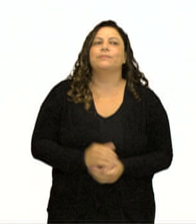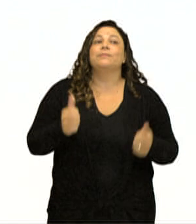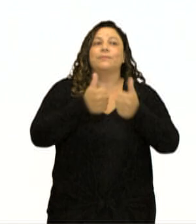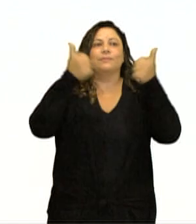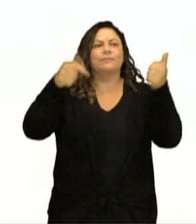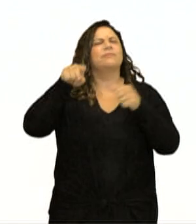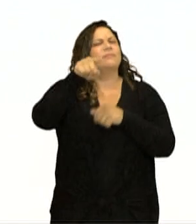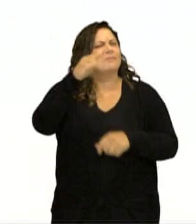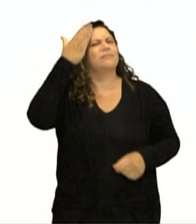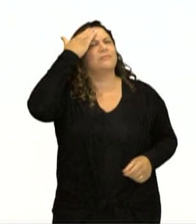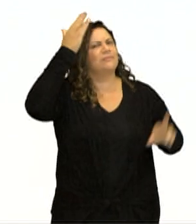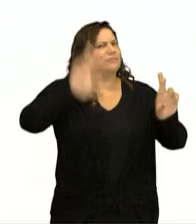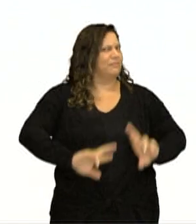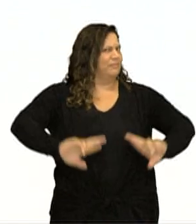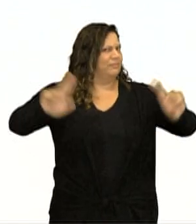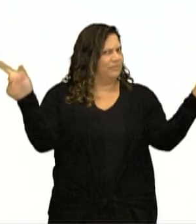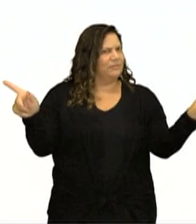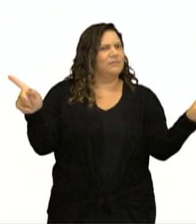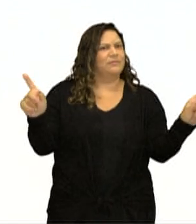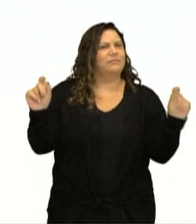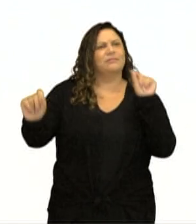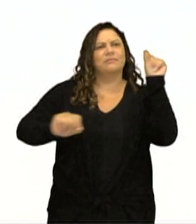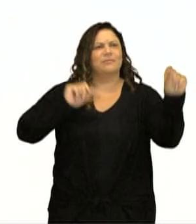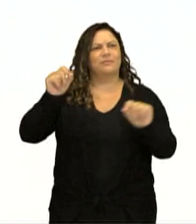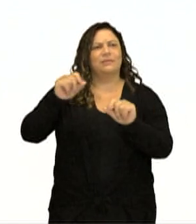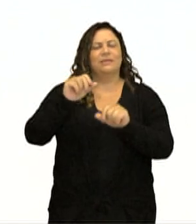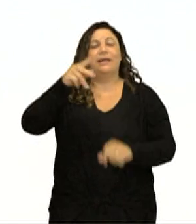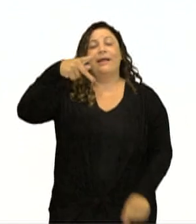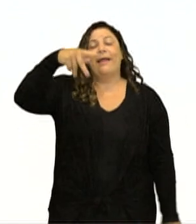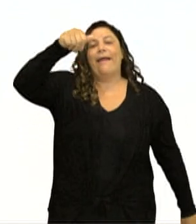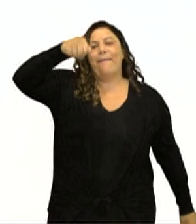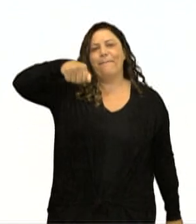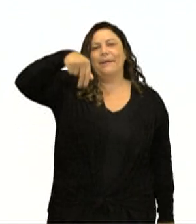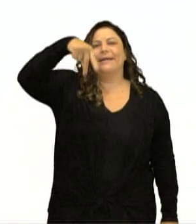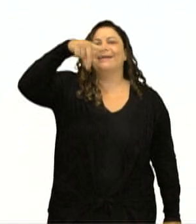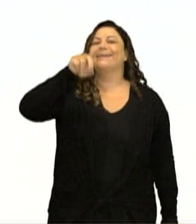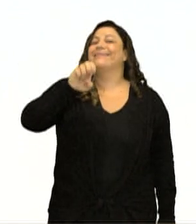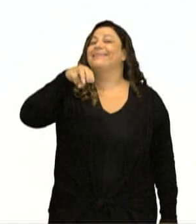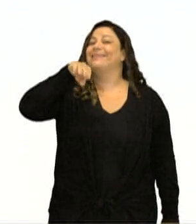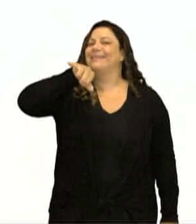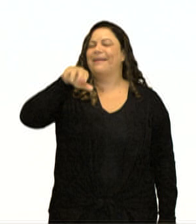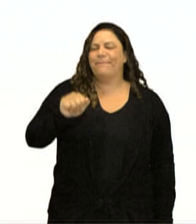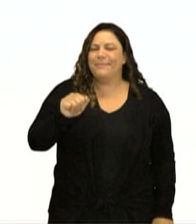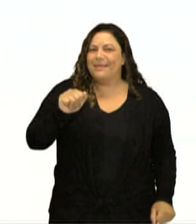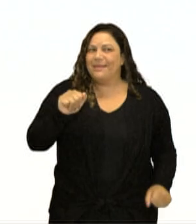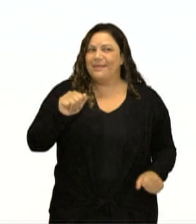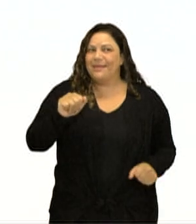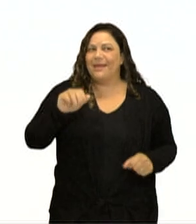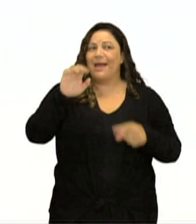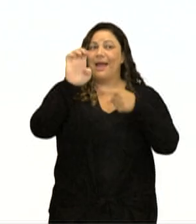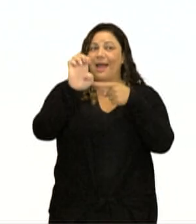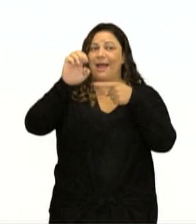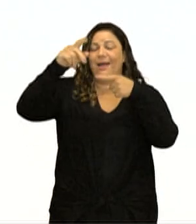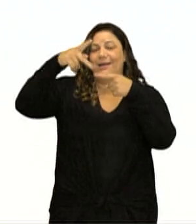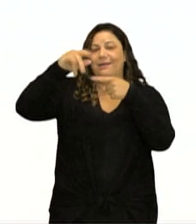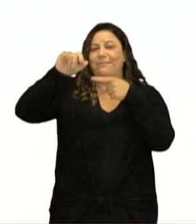saber é o induzido para atingir vírus. E aí, o que a gente viu ali na nossa aula?